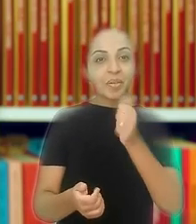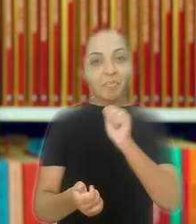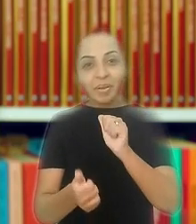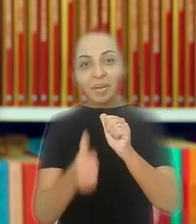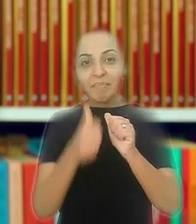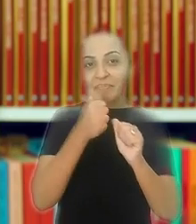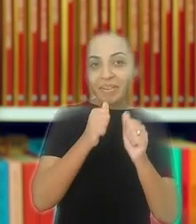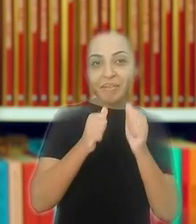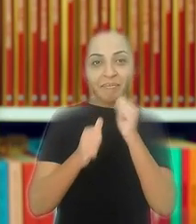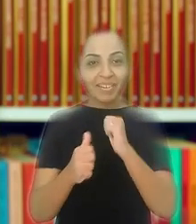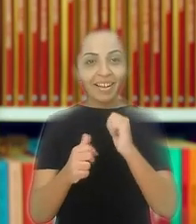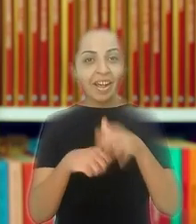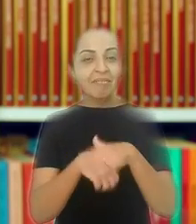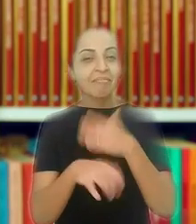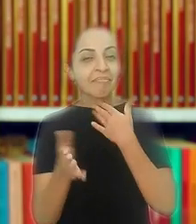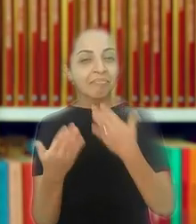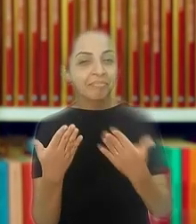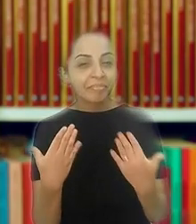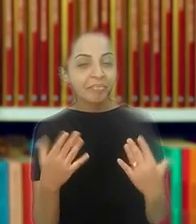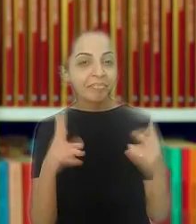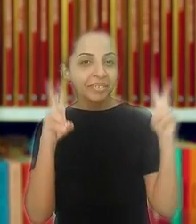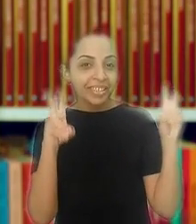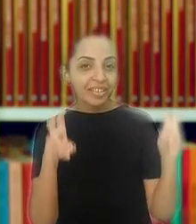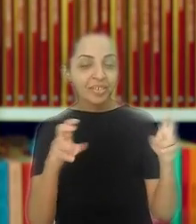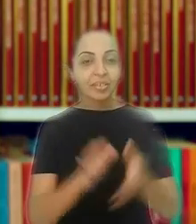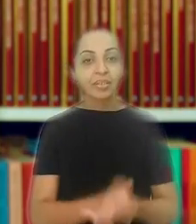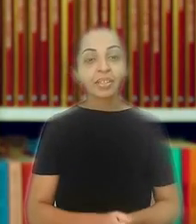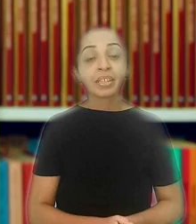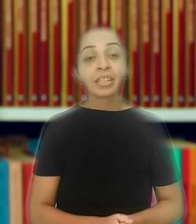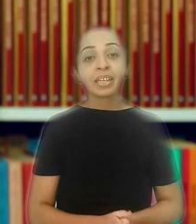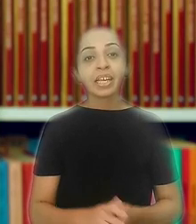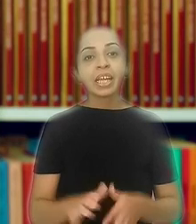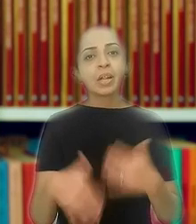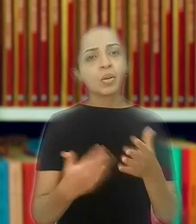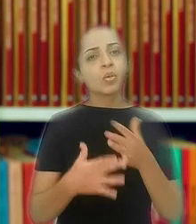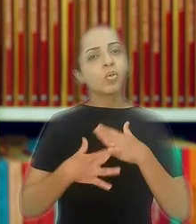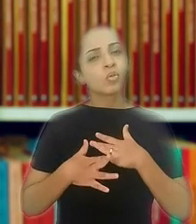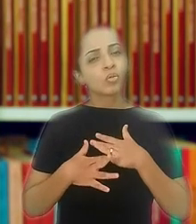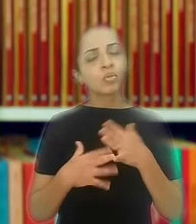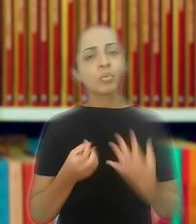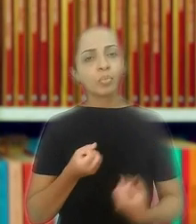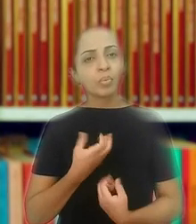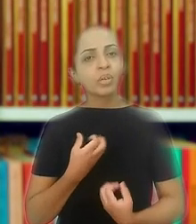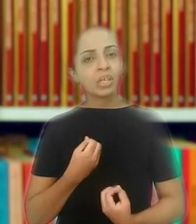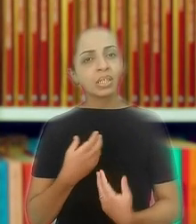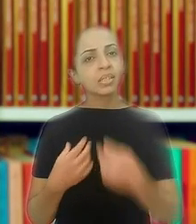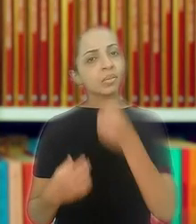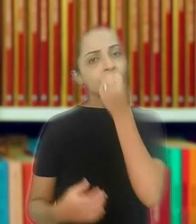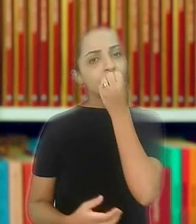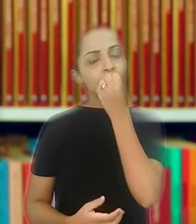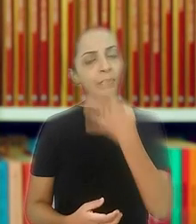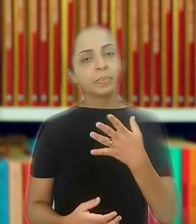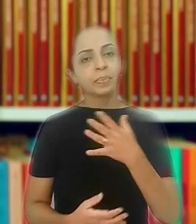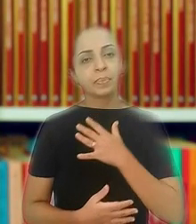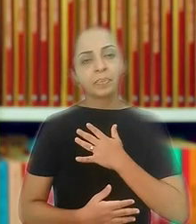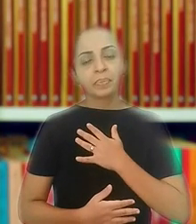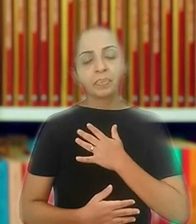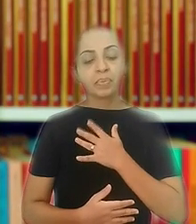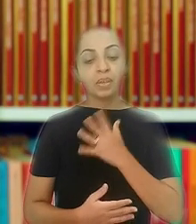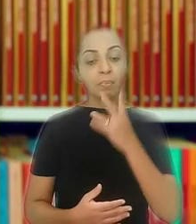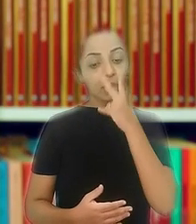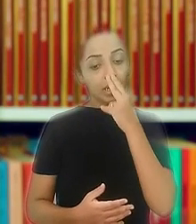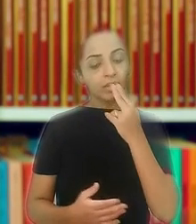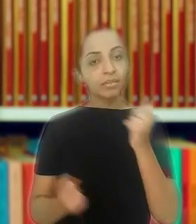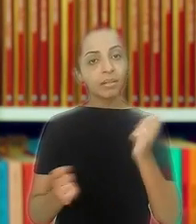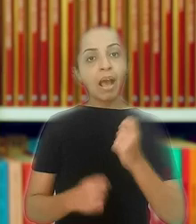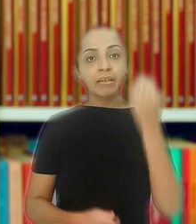umas e conversar sobre a vida e ele me deu esse reabitar e eu li logo na sequência Gostei da poesia do Dama do Galvão é